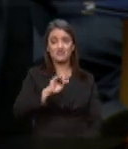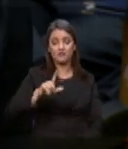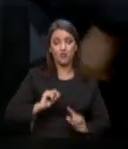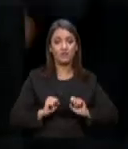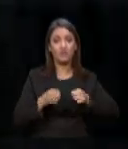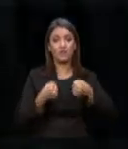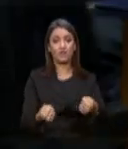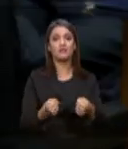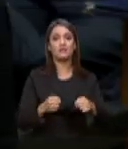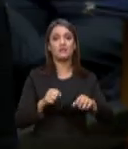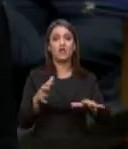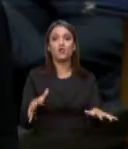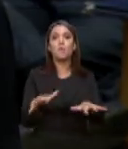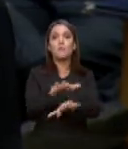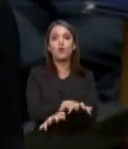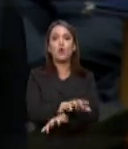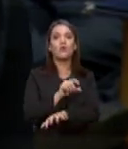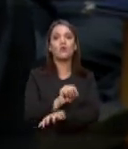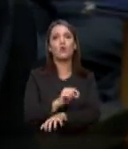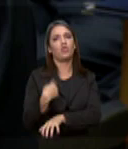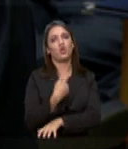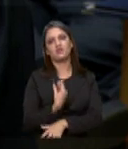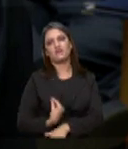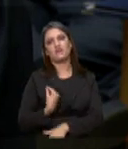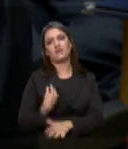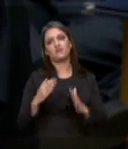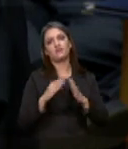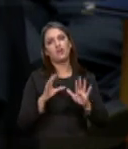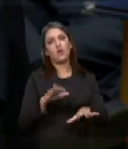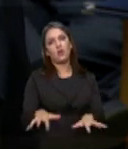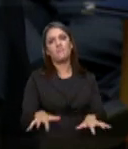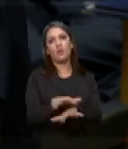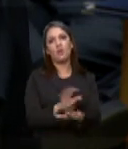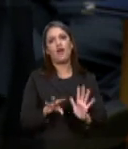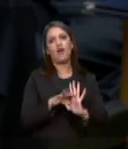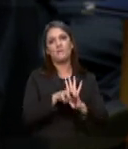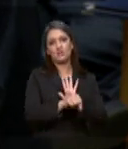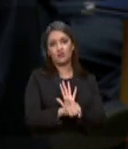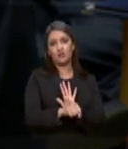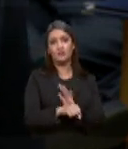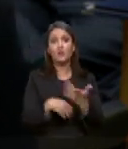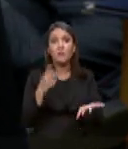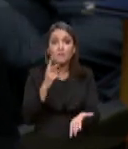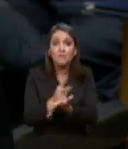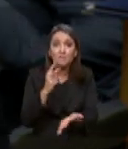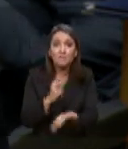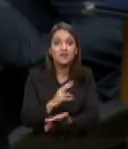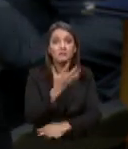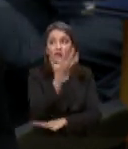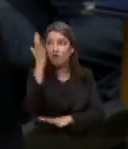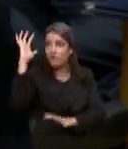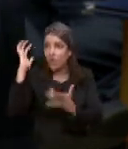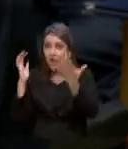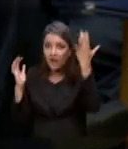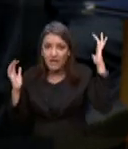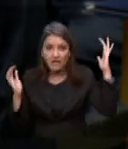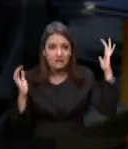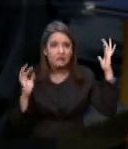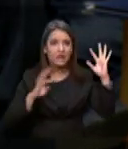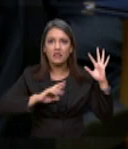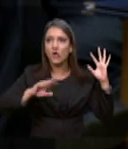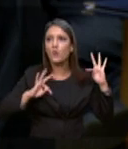defesa de um dos biomas que é a nossa morada, a Amazônia. Ainda que a floresta não seja a morada de todos